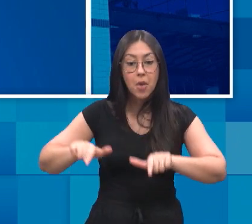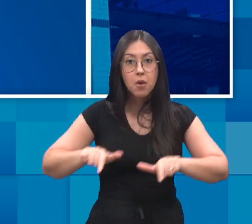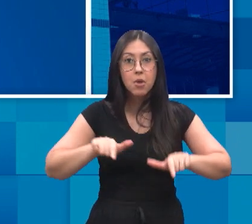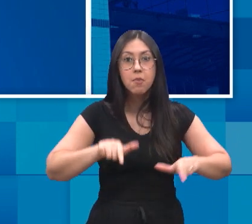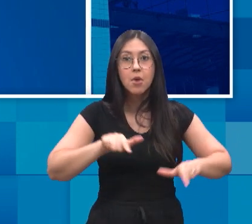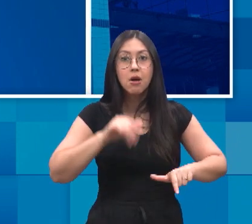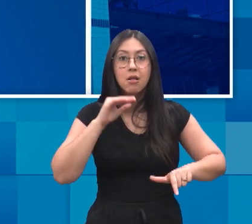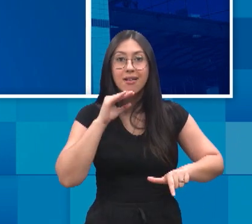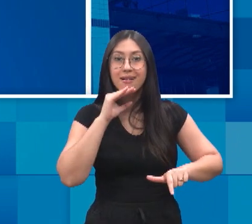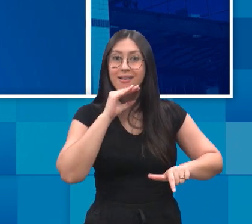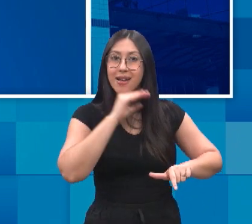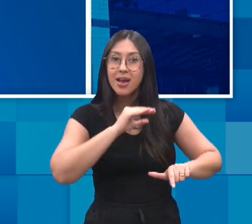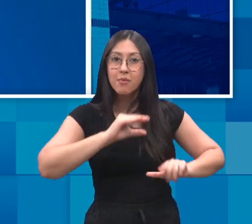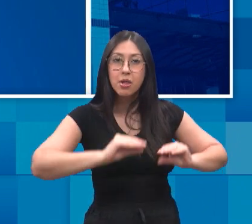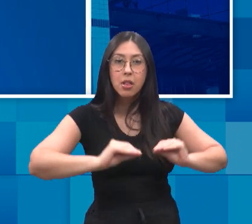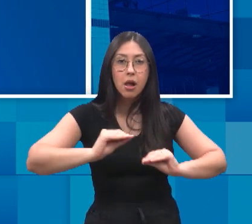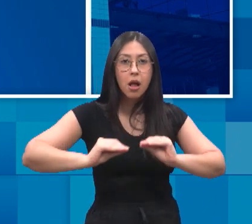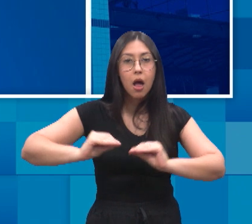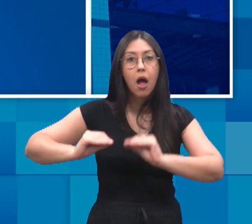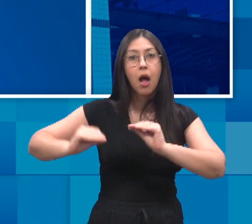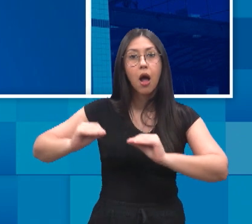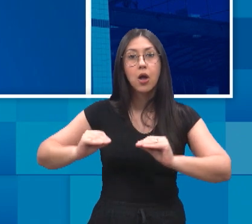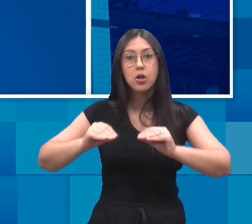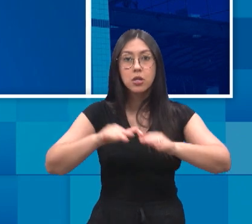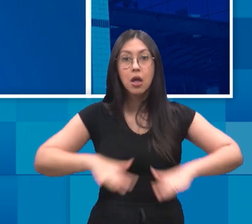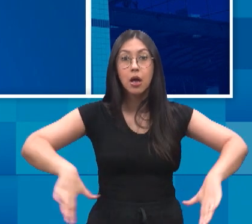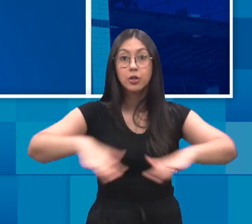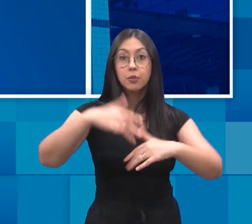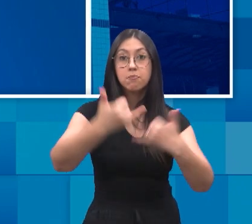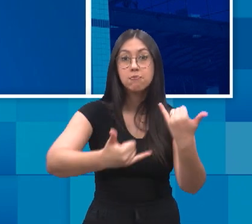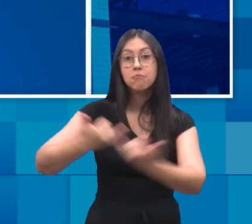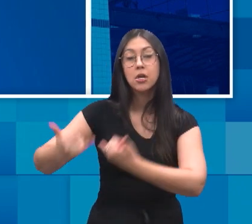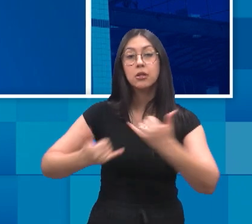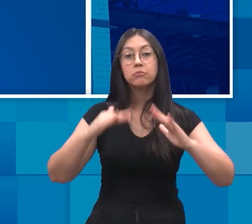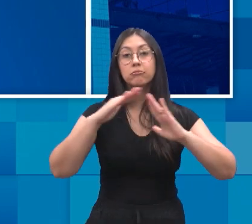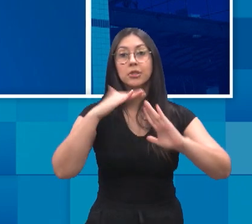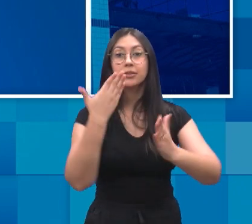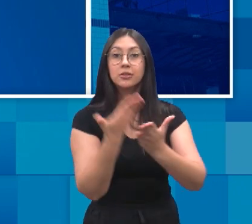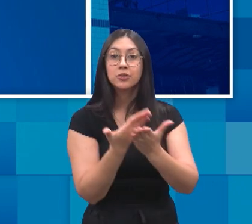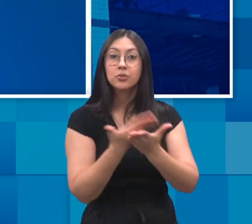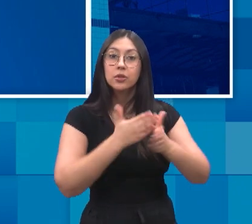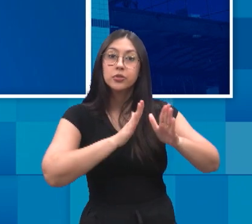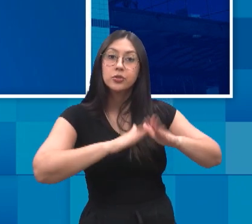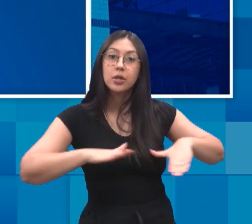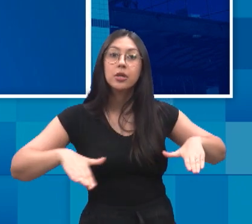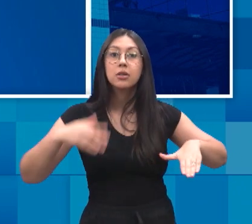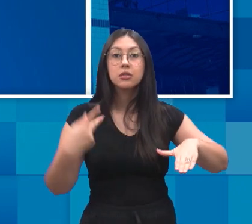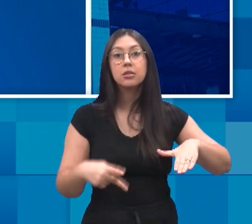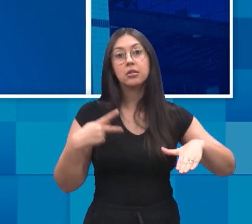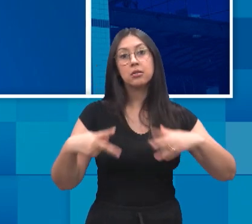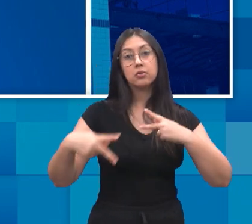de lazer das escolas de ensino infantil da Rede de Ensino Municipal de São José dos